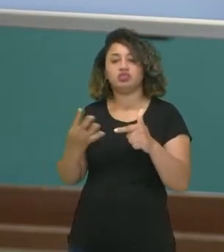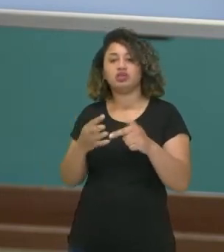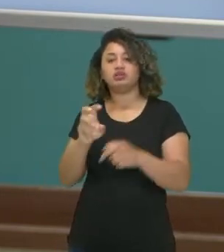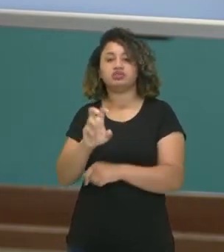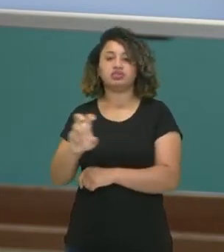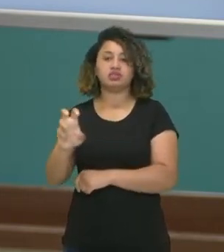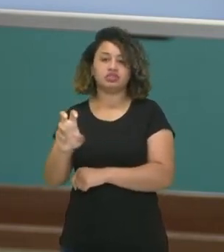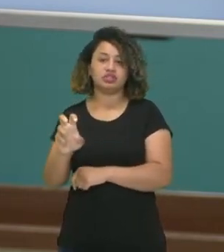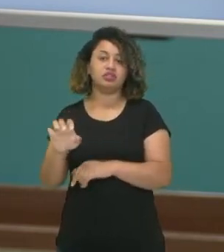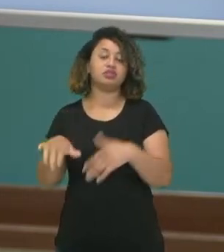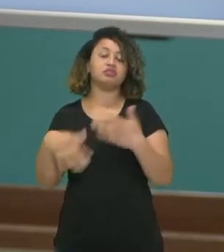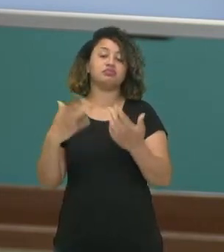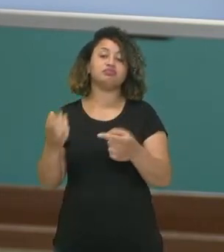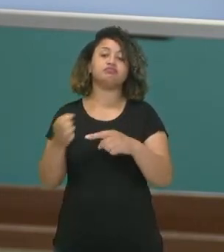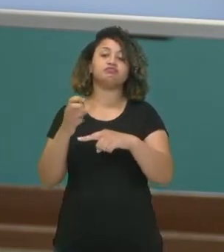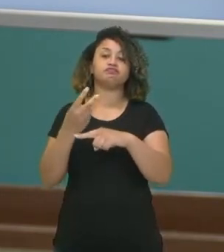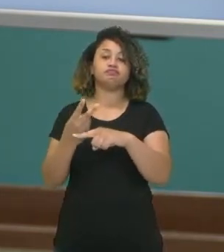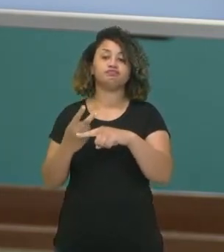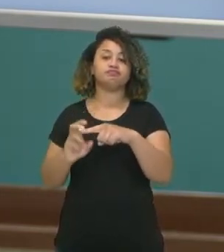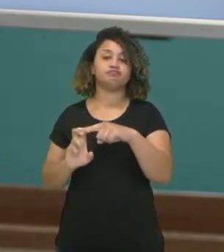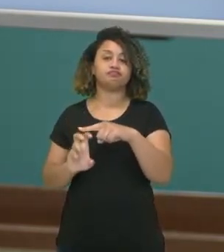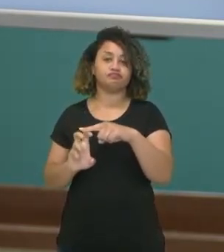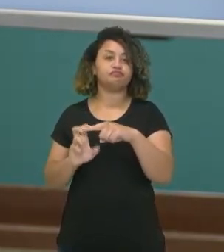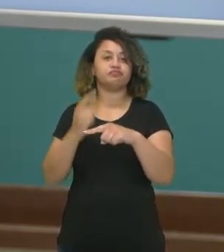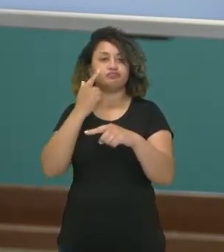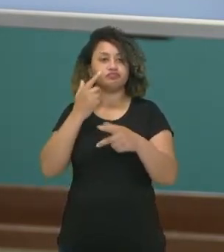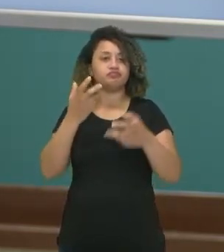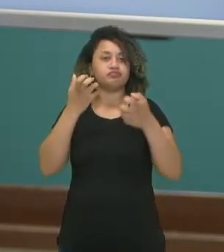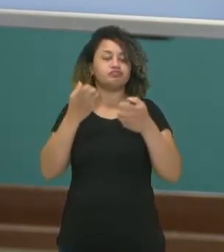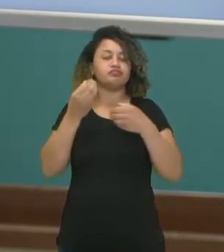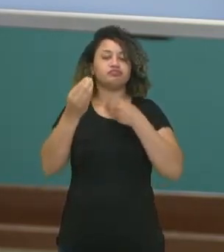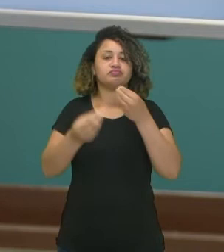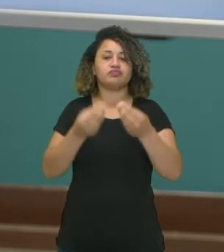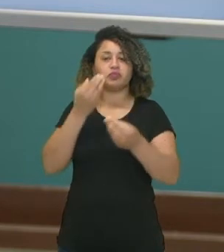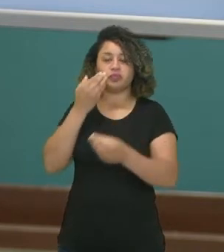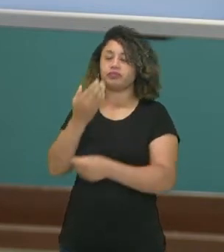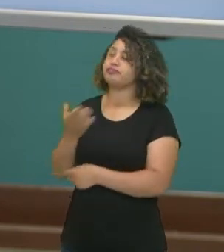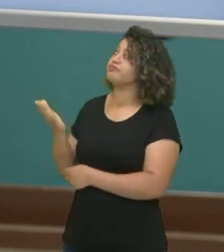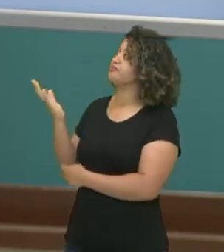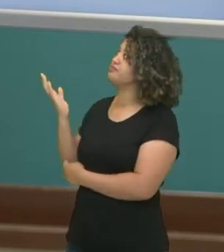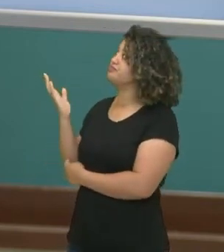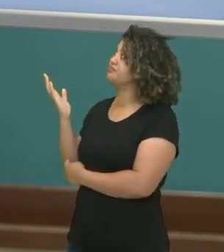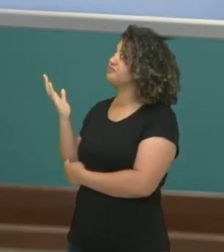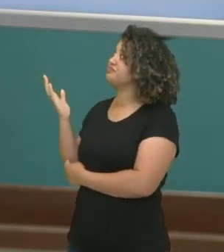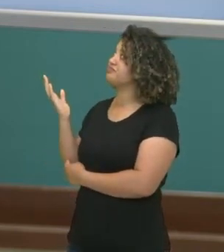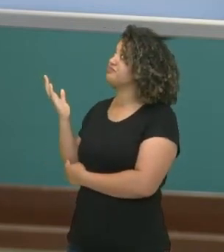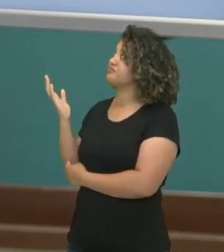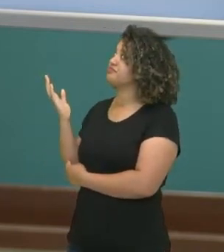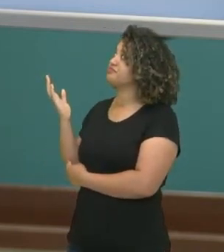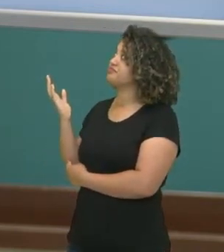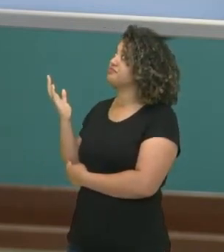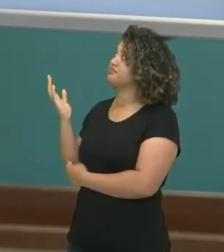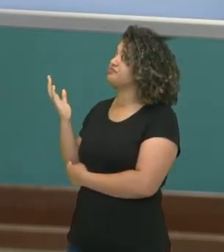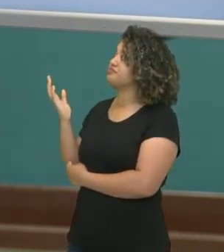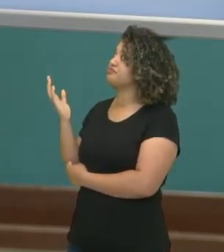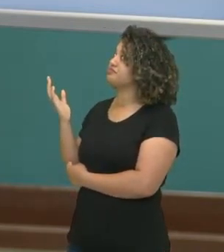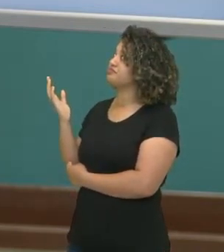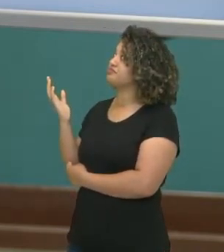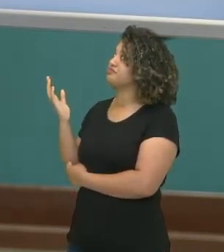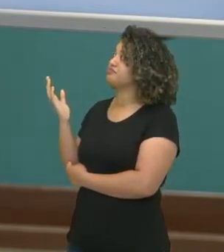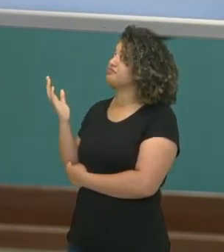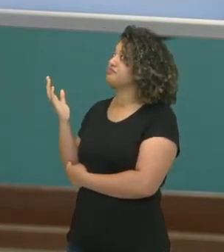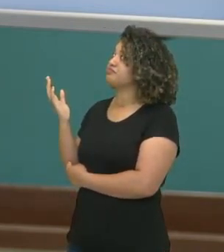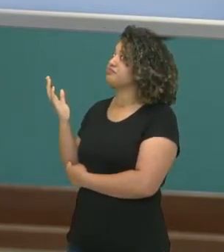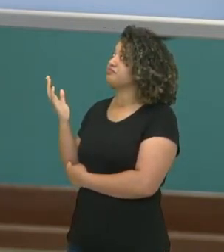por 4, 5. Então, a razão é de 2 para 5, ok? Então, percebam